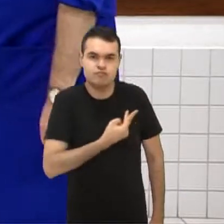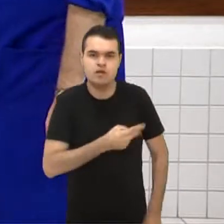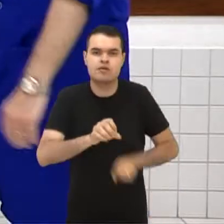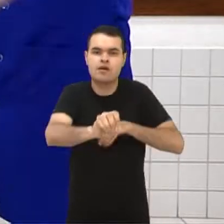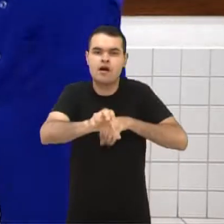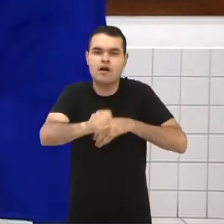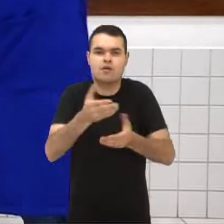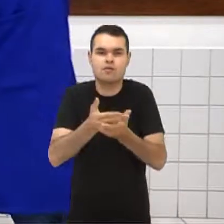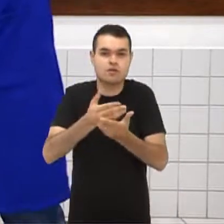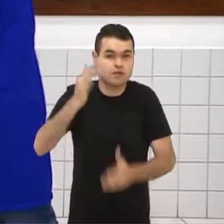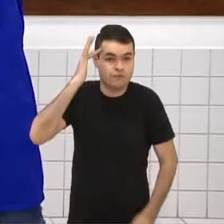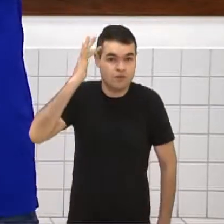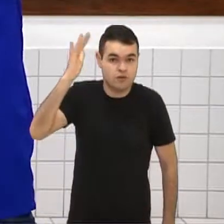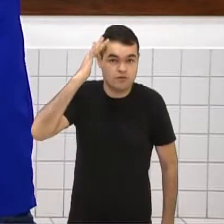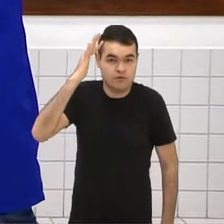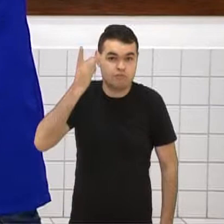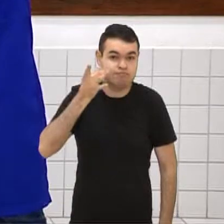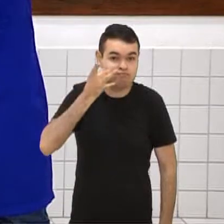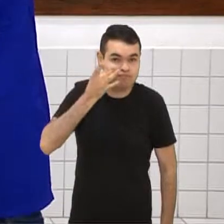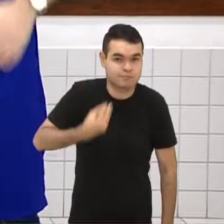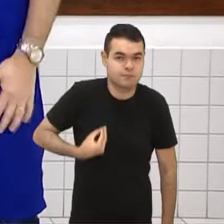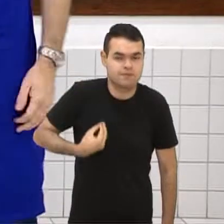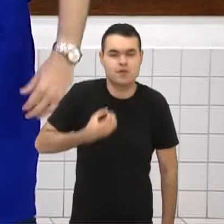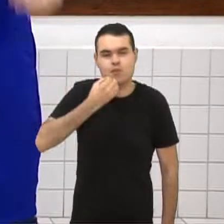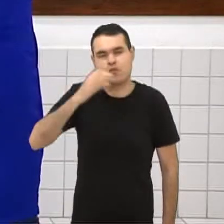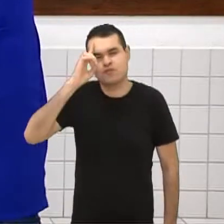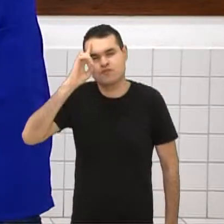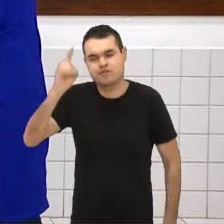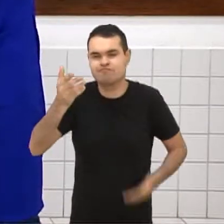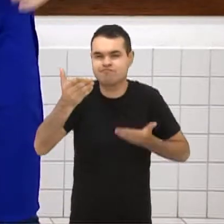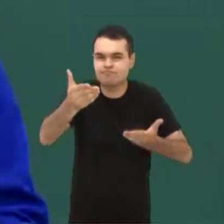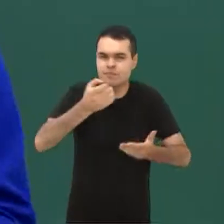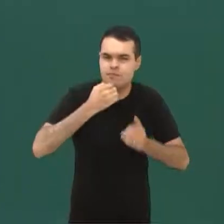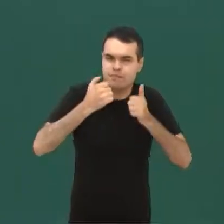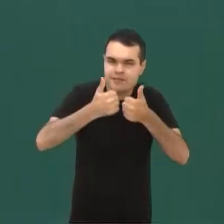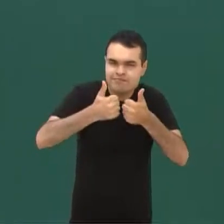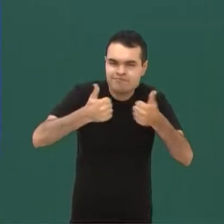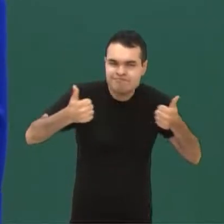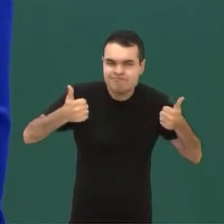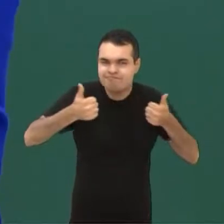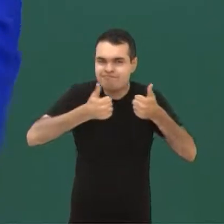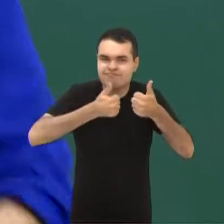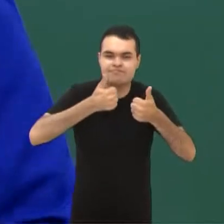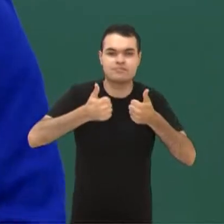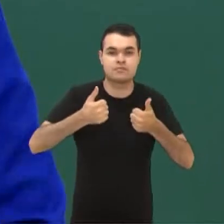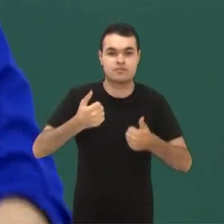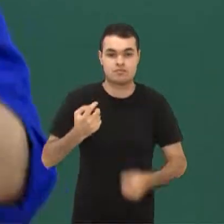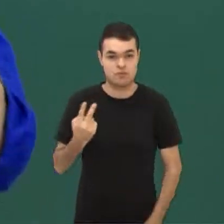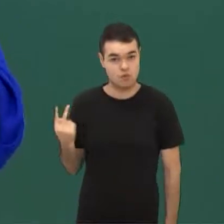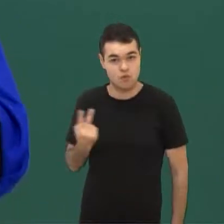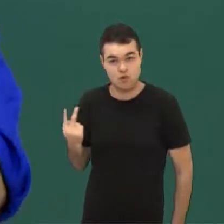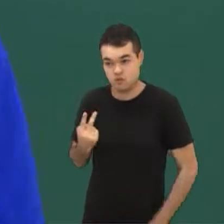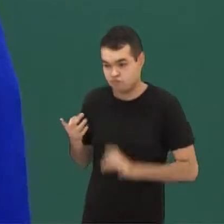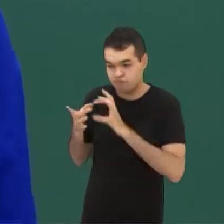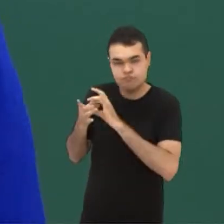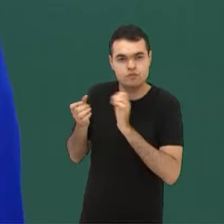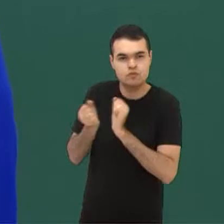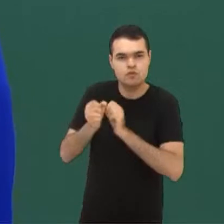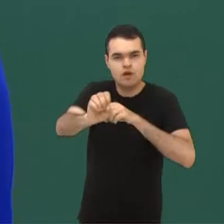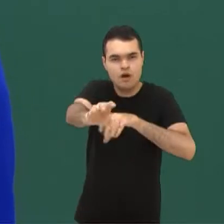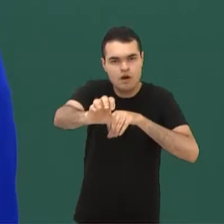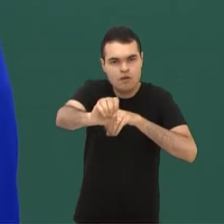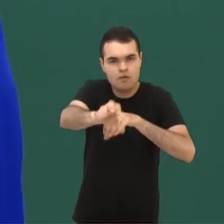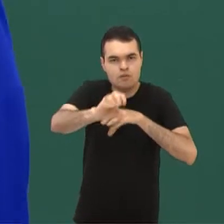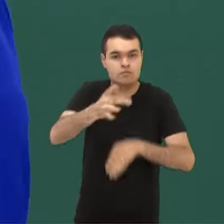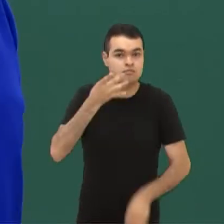vivo, né, Fábio? Ao vivo. Galerinha, bom dia, tudo bem com vocês? Estamos aqui, eu e o professor Robson, para mais uma aula ao